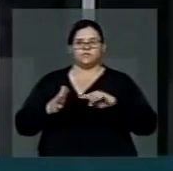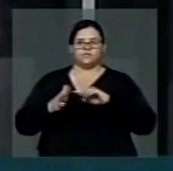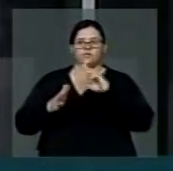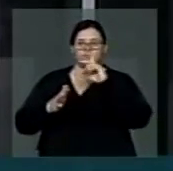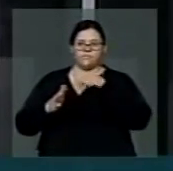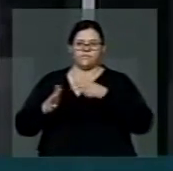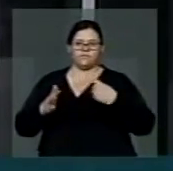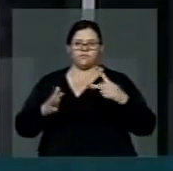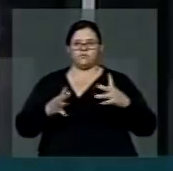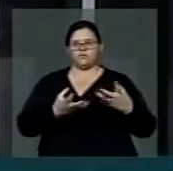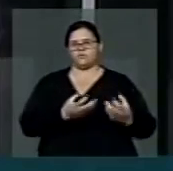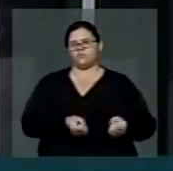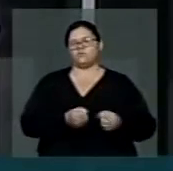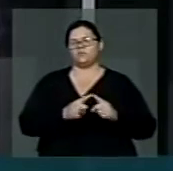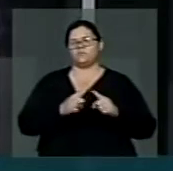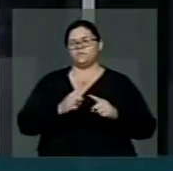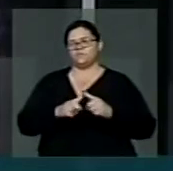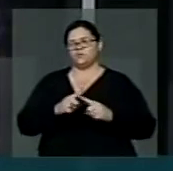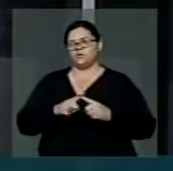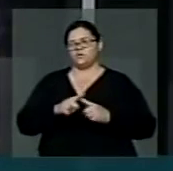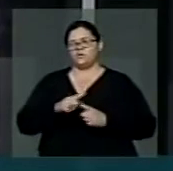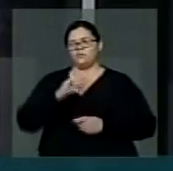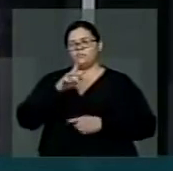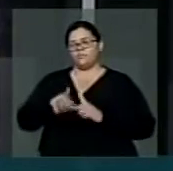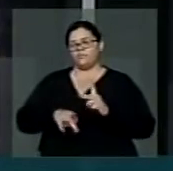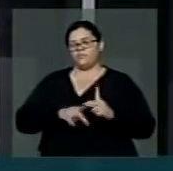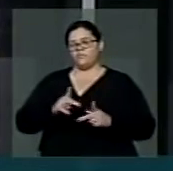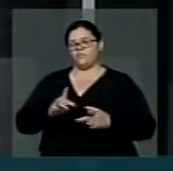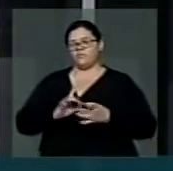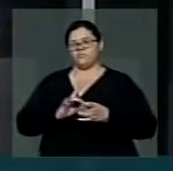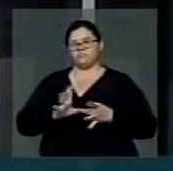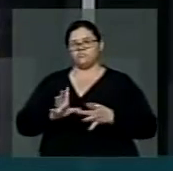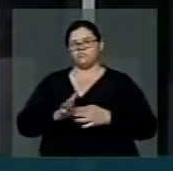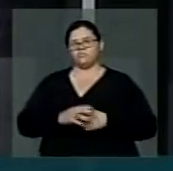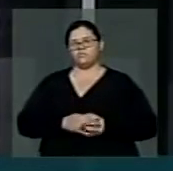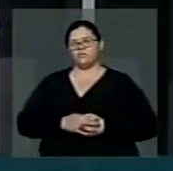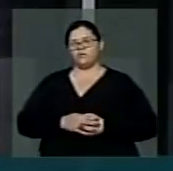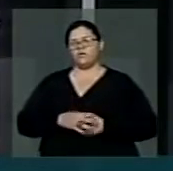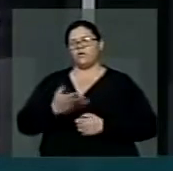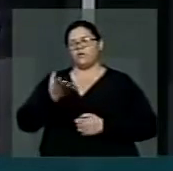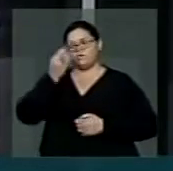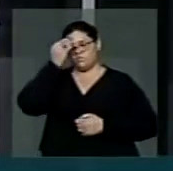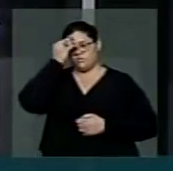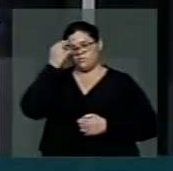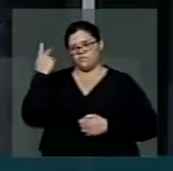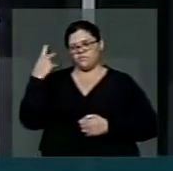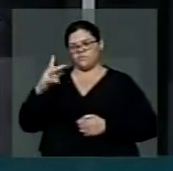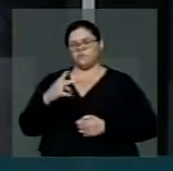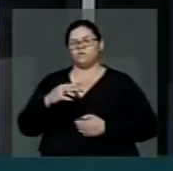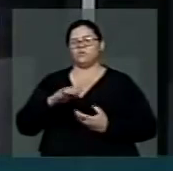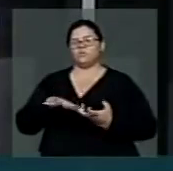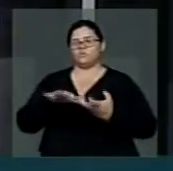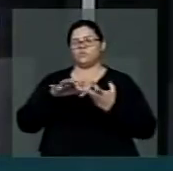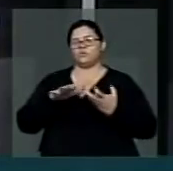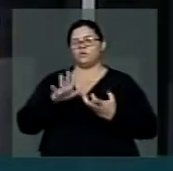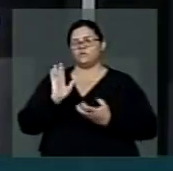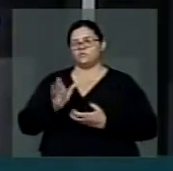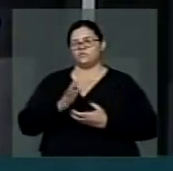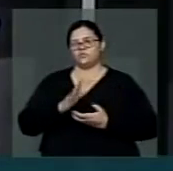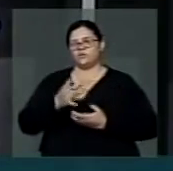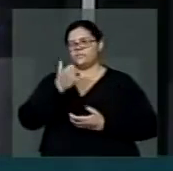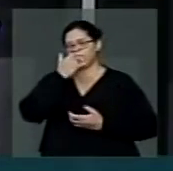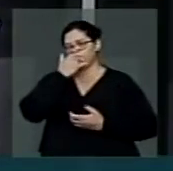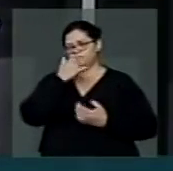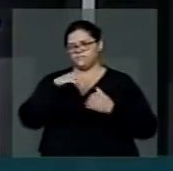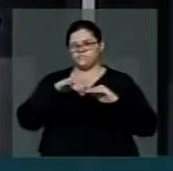patético e pedante parlamentarismo do povão exorcizasse culpas das quais o Congresso já se redimiu